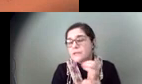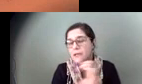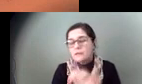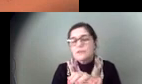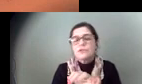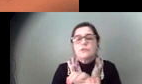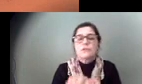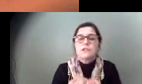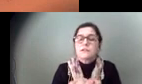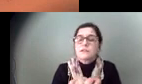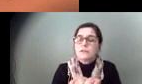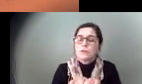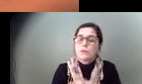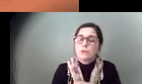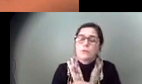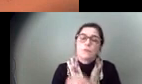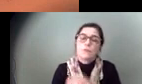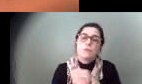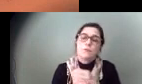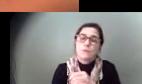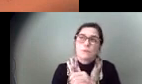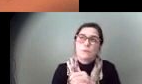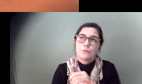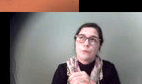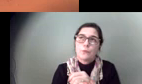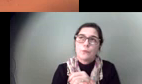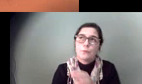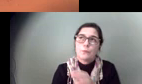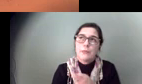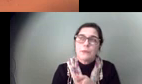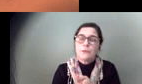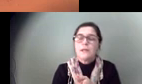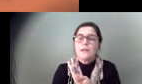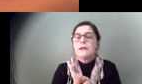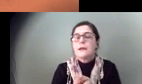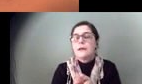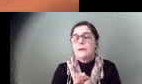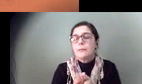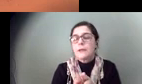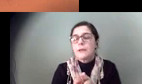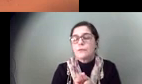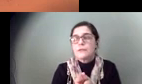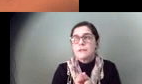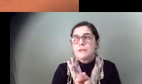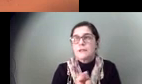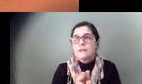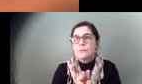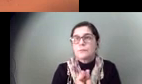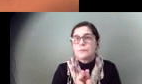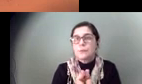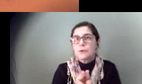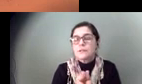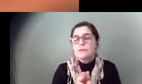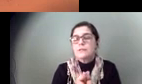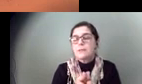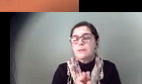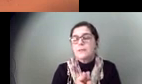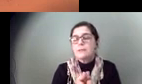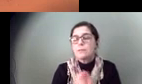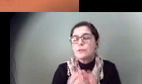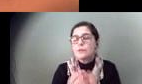do site da diretoria de ensino como um meio, né, para que vocês